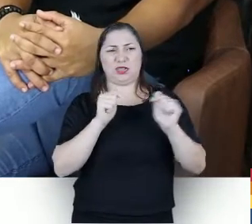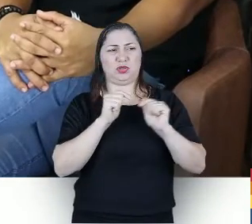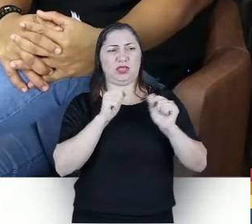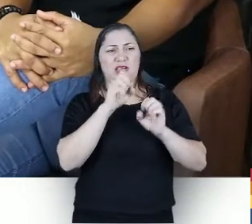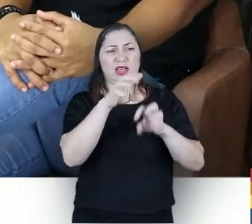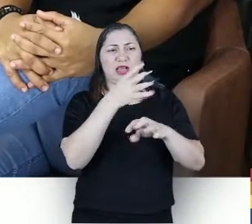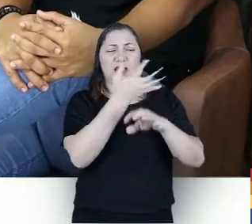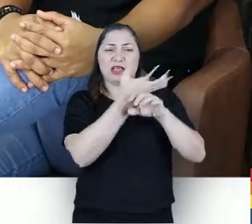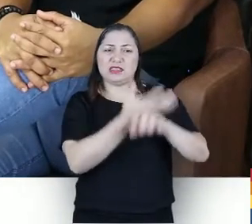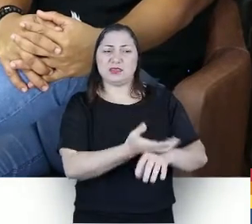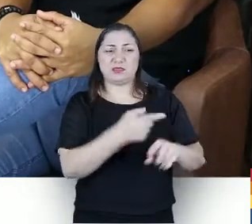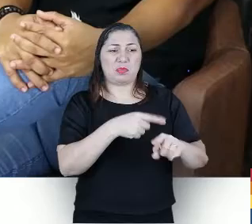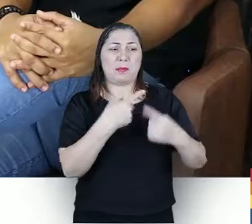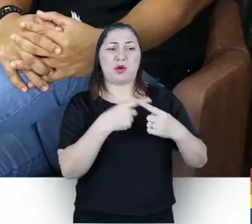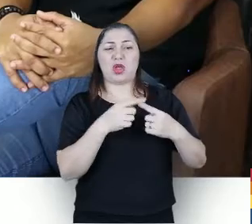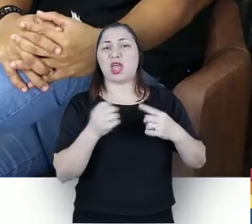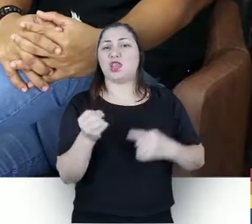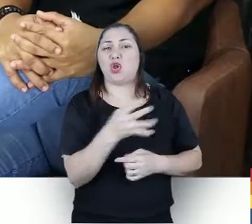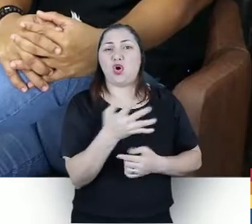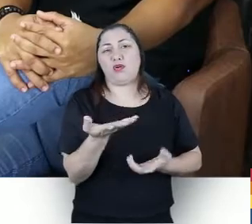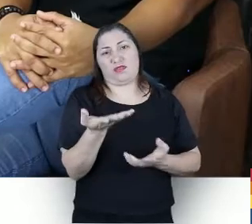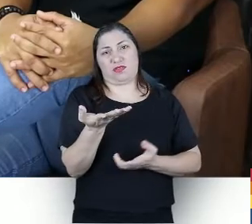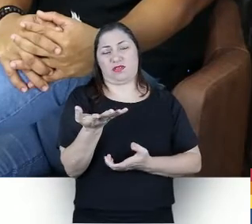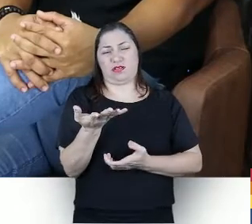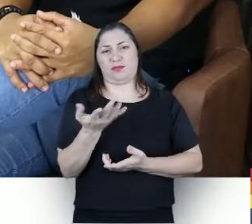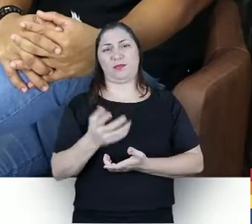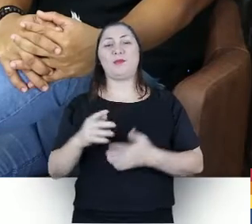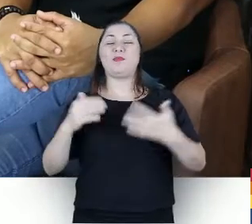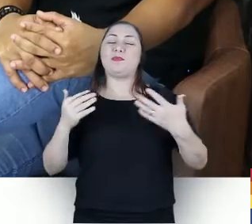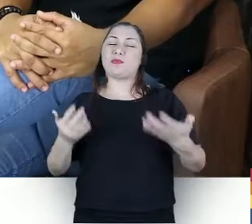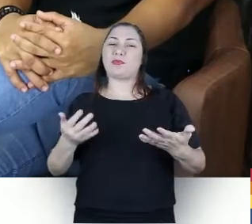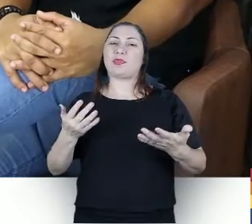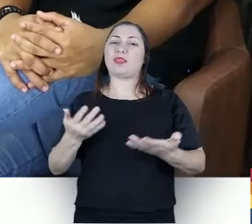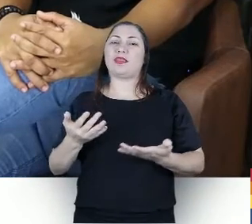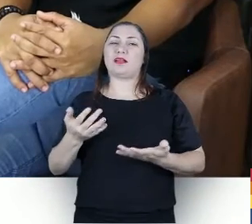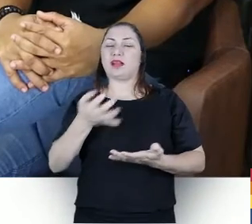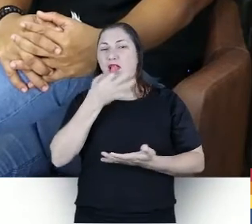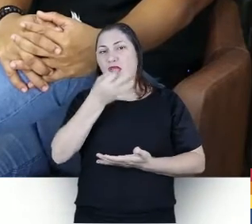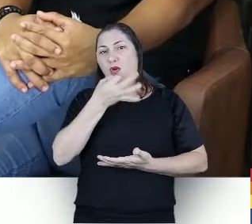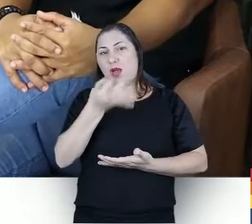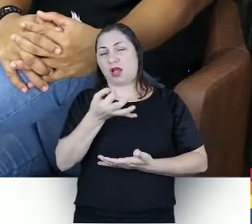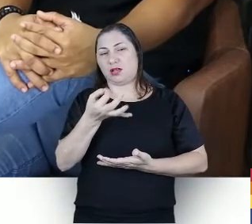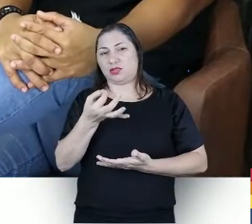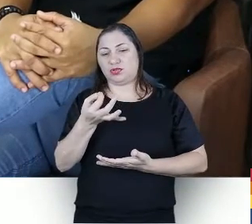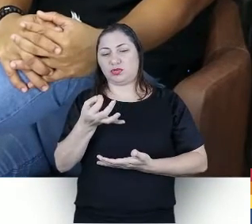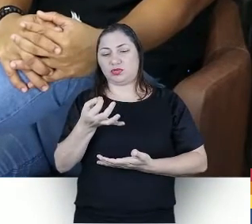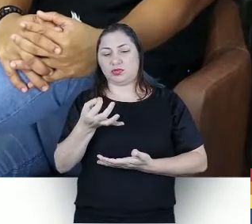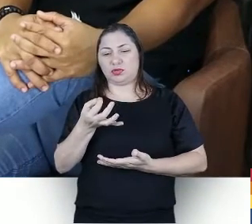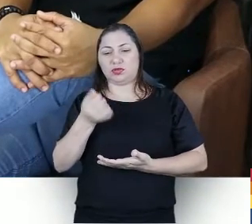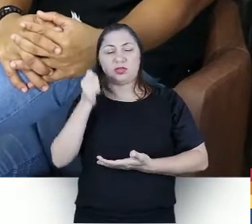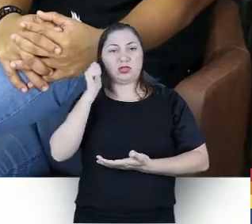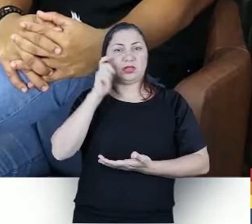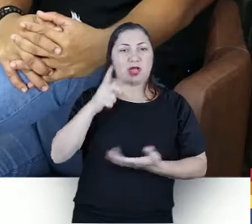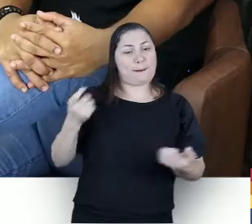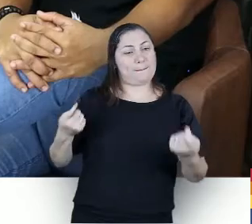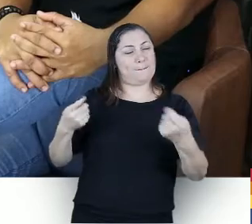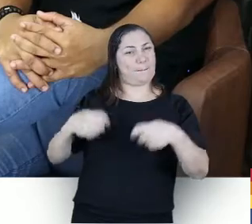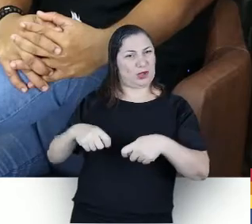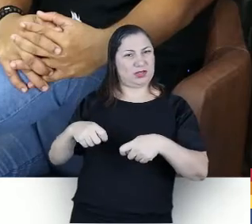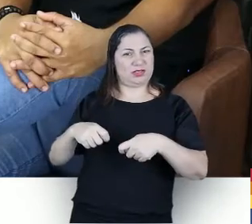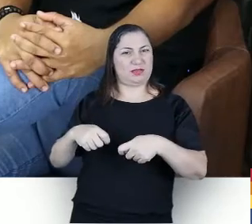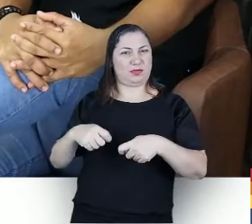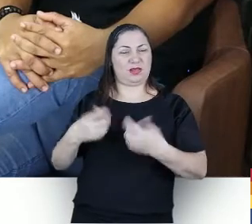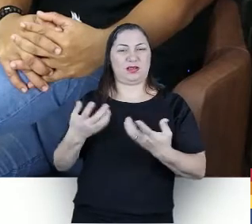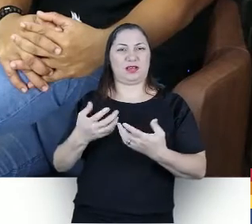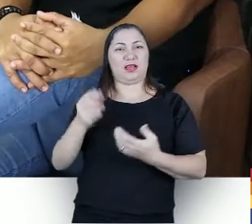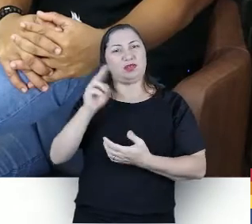Porque esses momentos, eles têm acontecido com mais recorrência, né? De dizer, Imaculada, eu estou com muita dificuldade de trabalhar